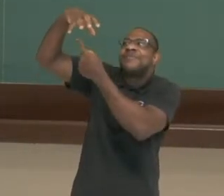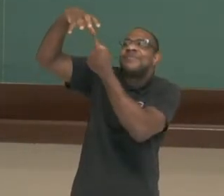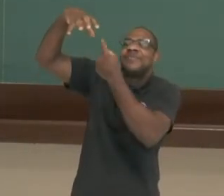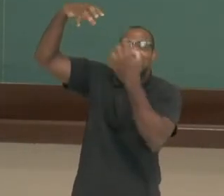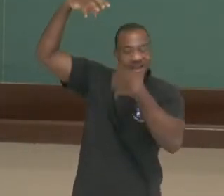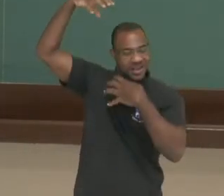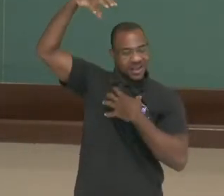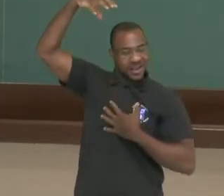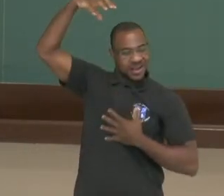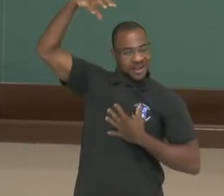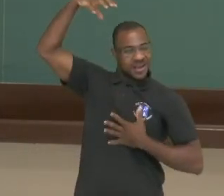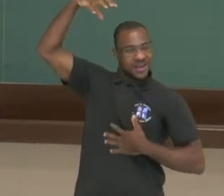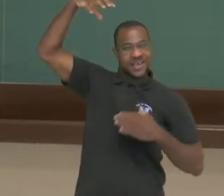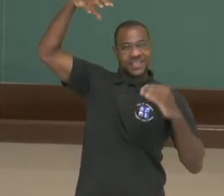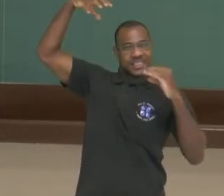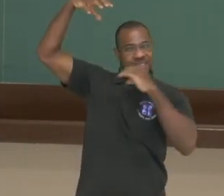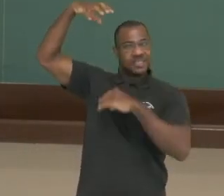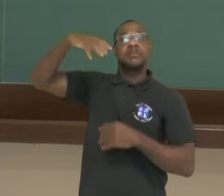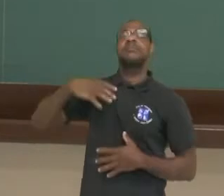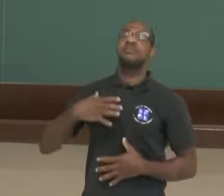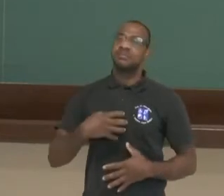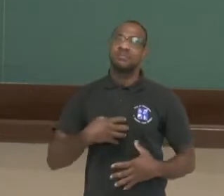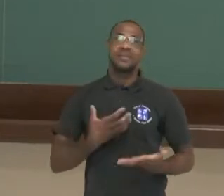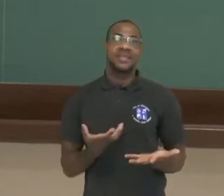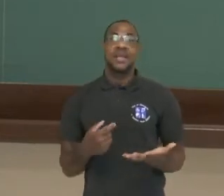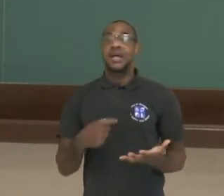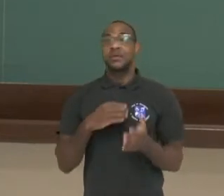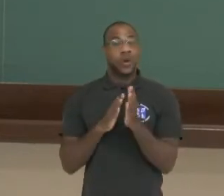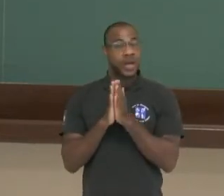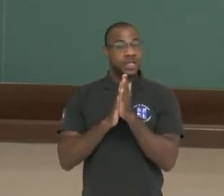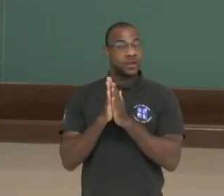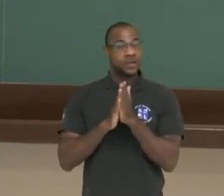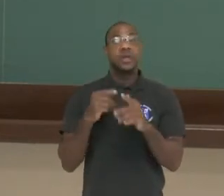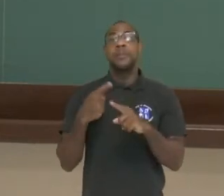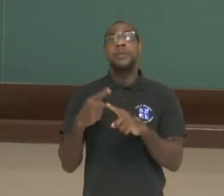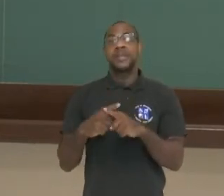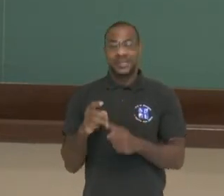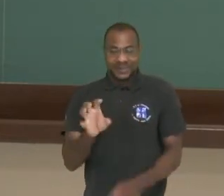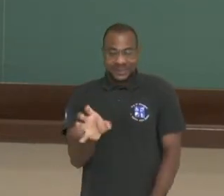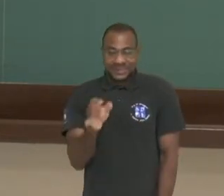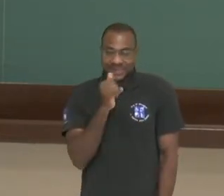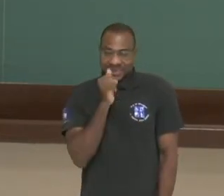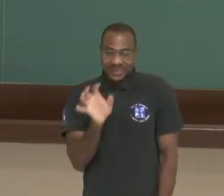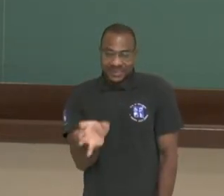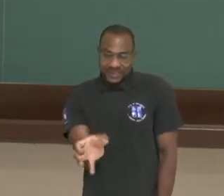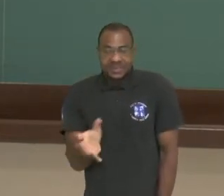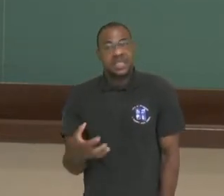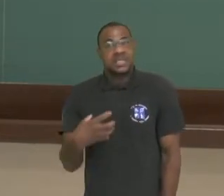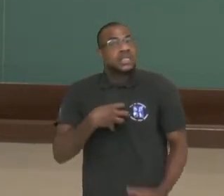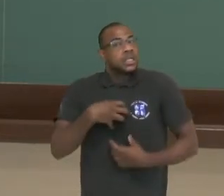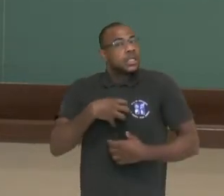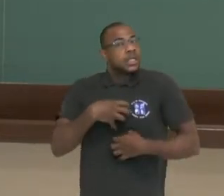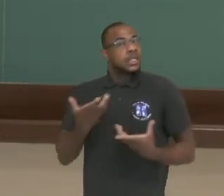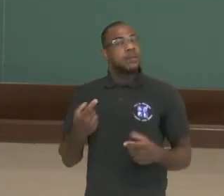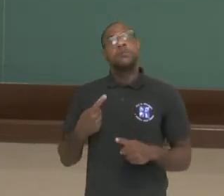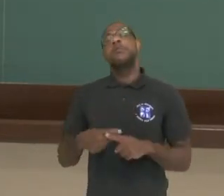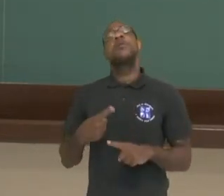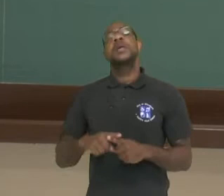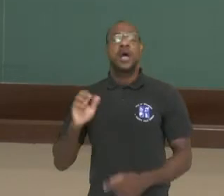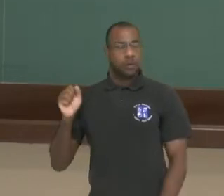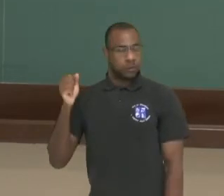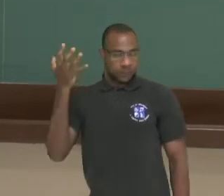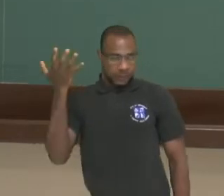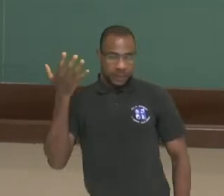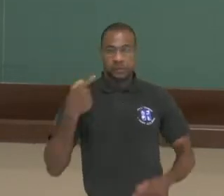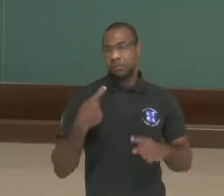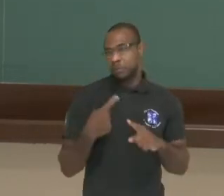Agora eu estou ansioso para saber por que eu levo aqueles choquinhos, aquelas sensações desagradáveis na hora que eu vou